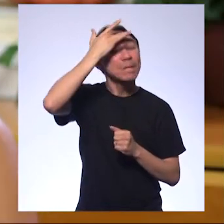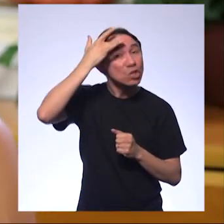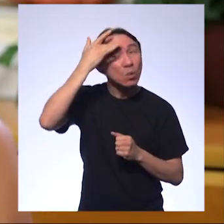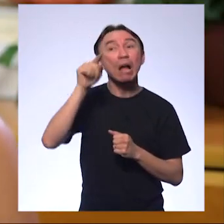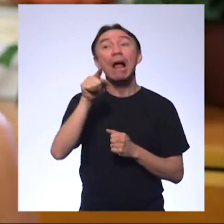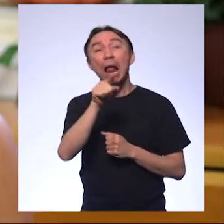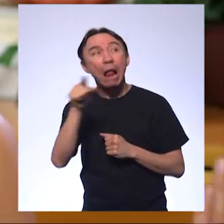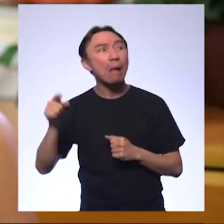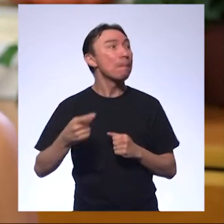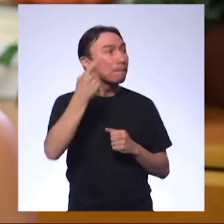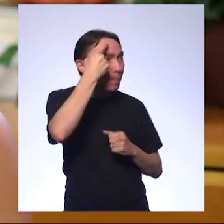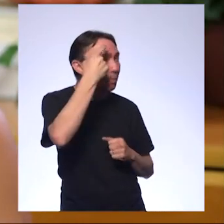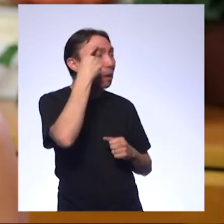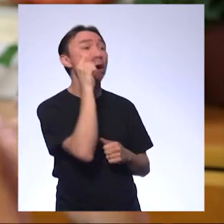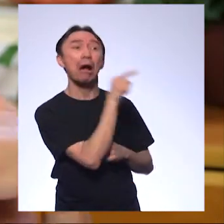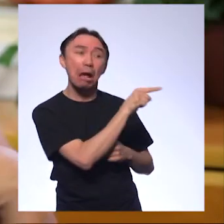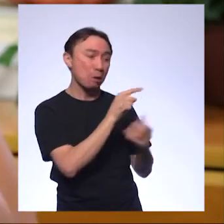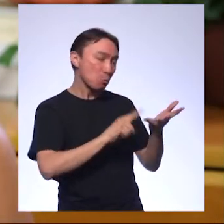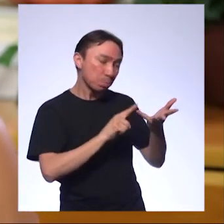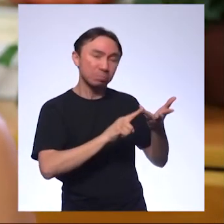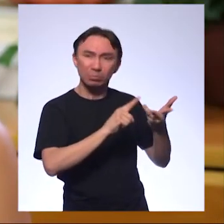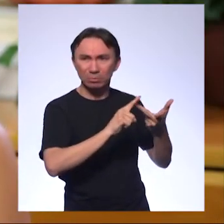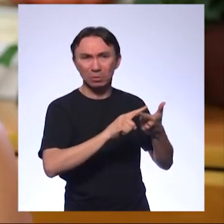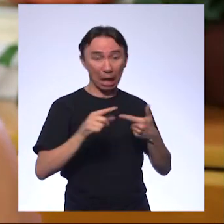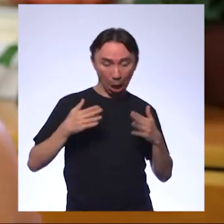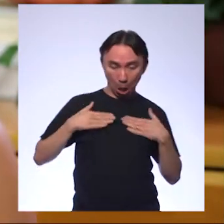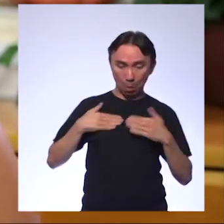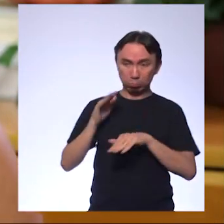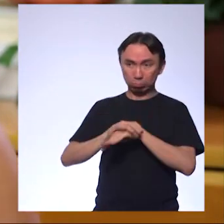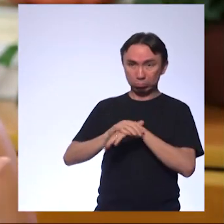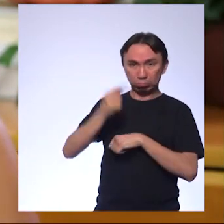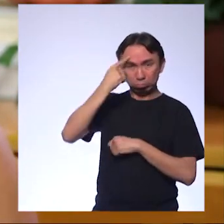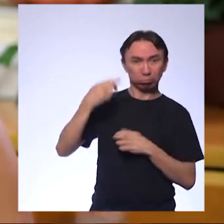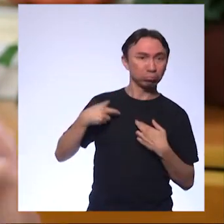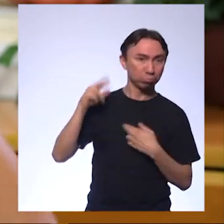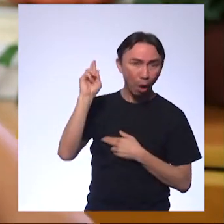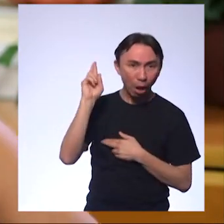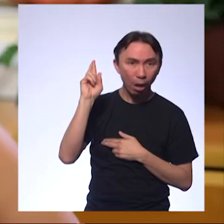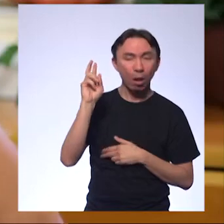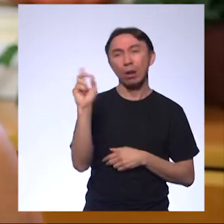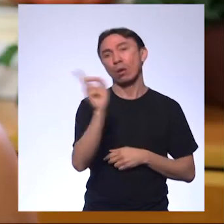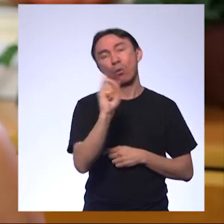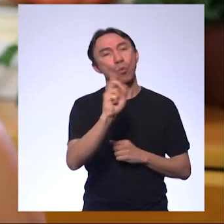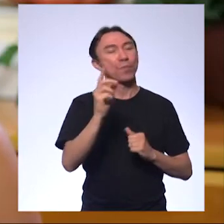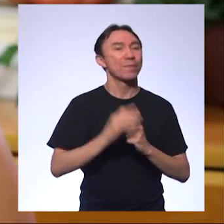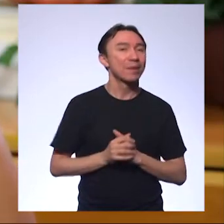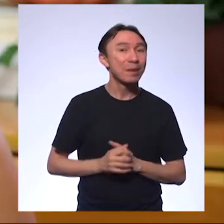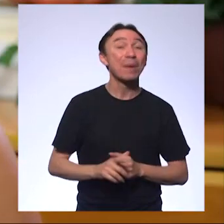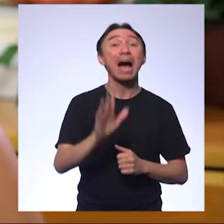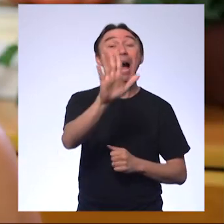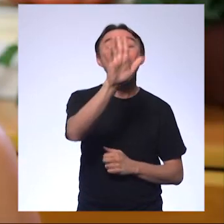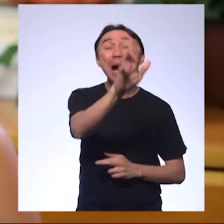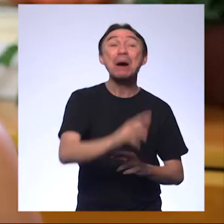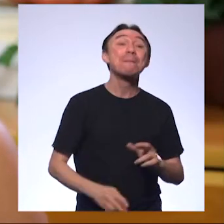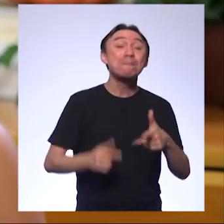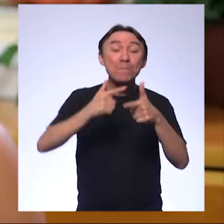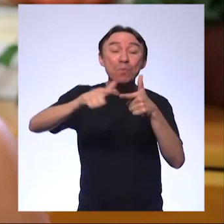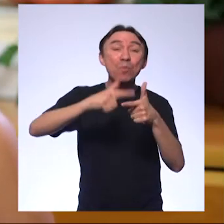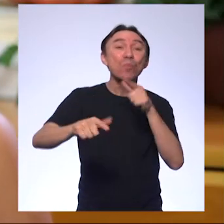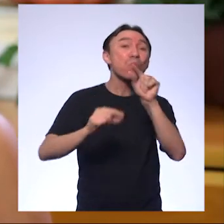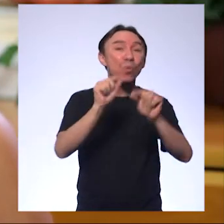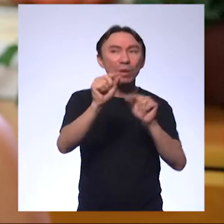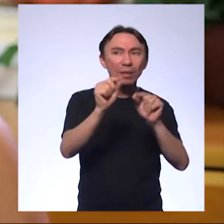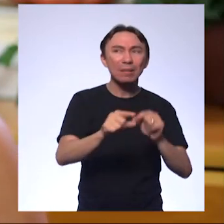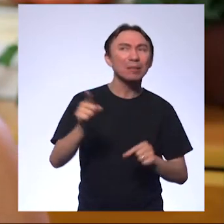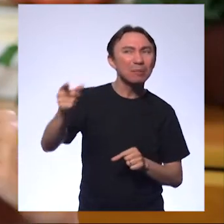criam sobre você e principalmente sobre as expectativas que as pessoas criam sobre você. O problema é quando você entende e observa esse